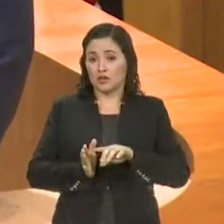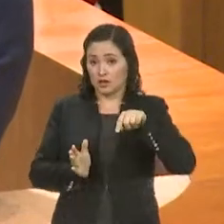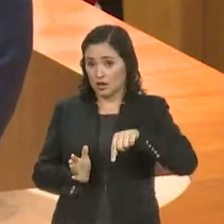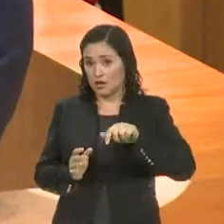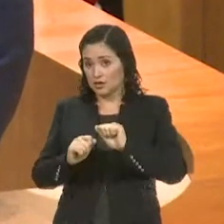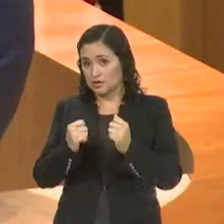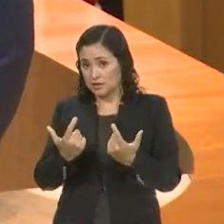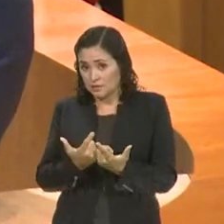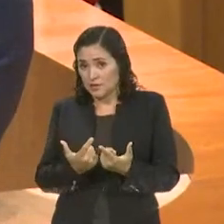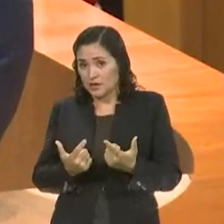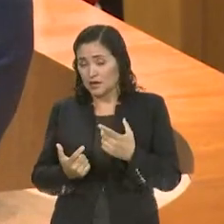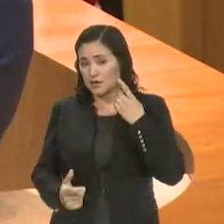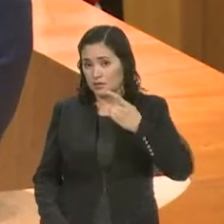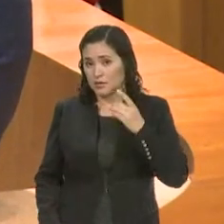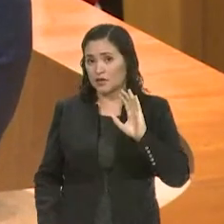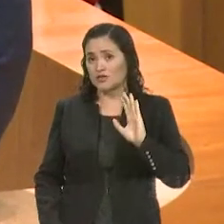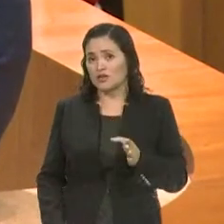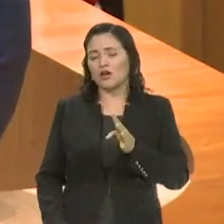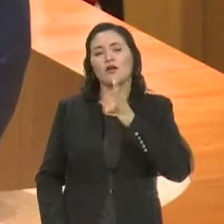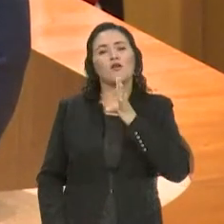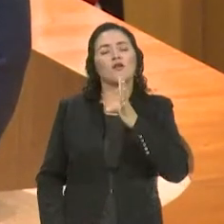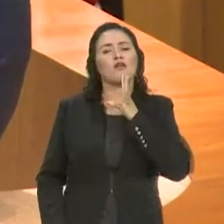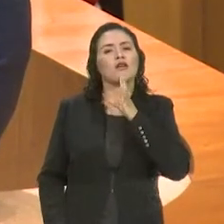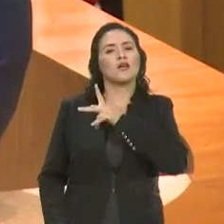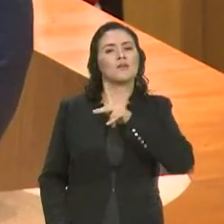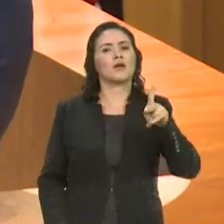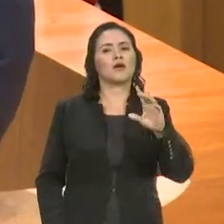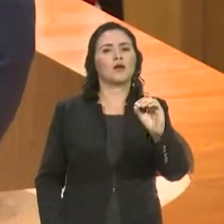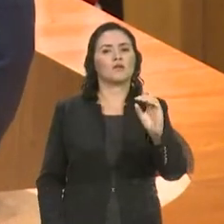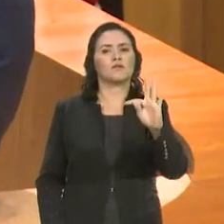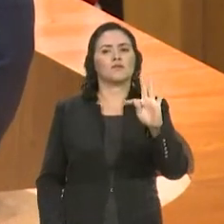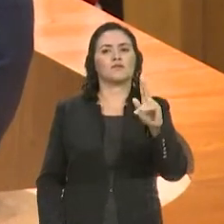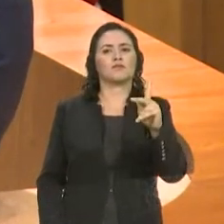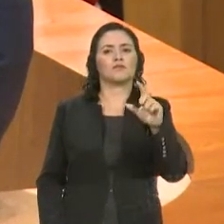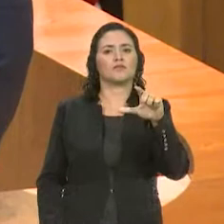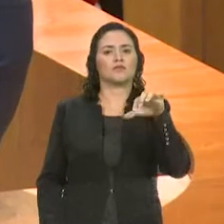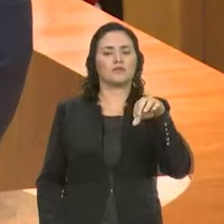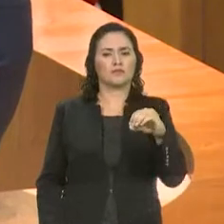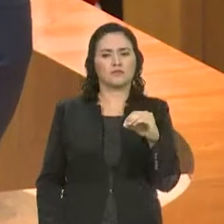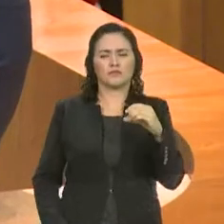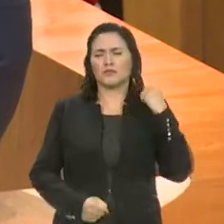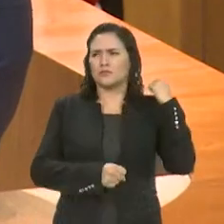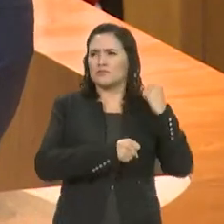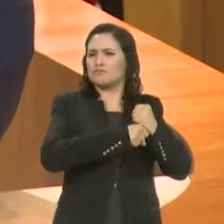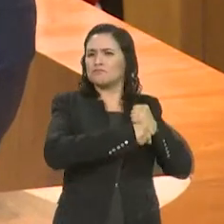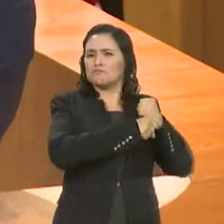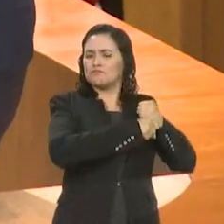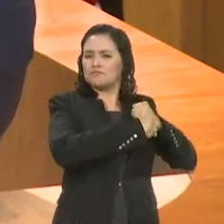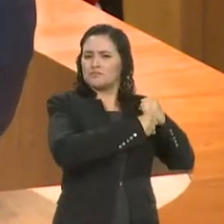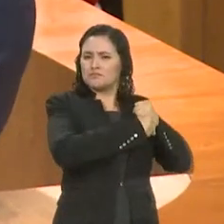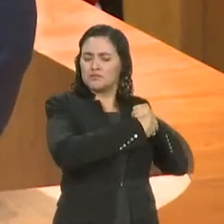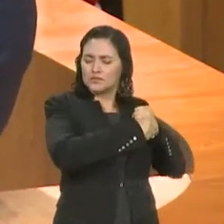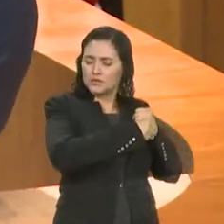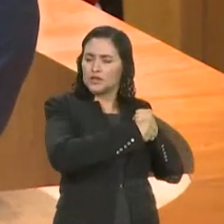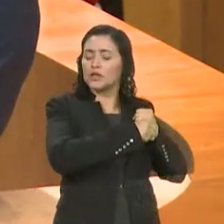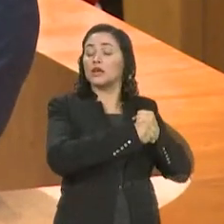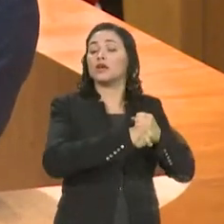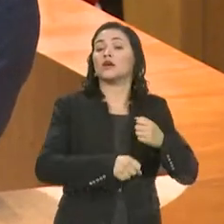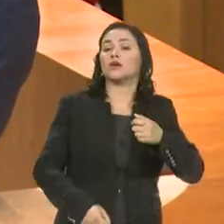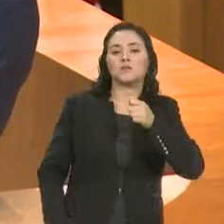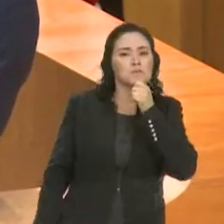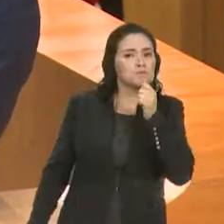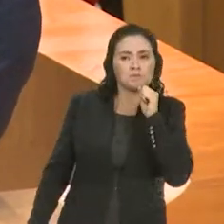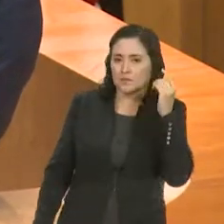Otelino, meu amigo particular, antes de ser deputado na Assembleia, e de longas datas. E quando nós assumimos a